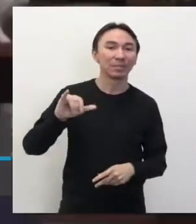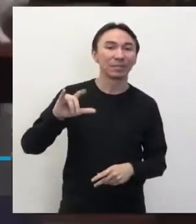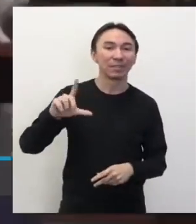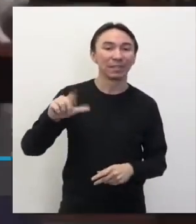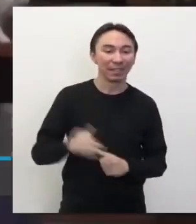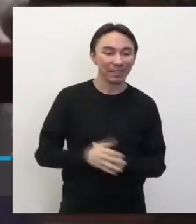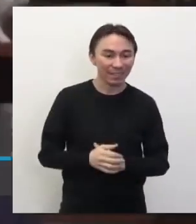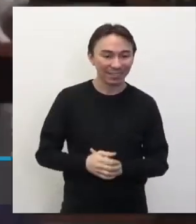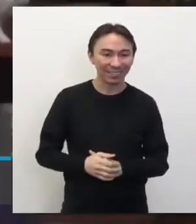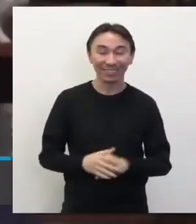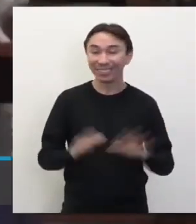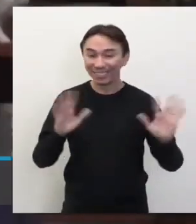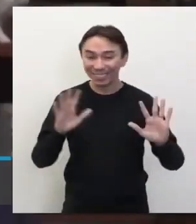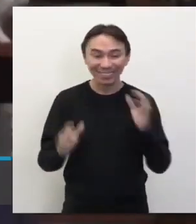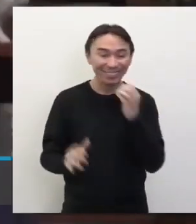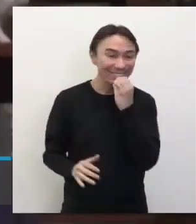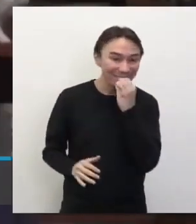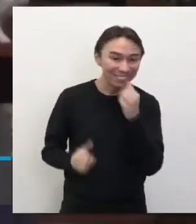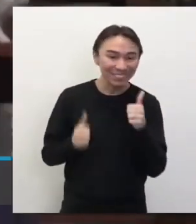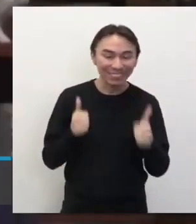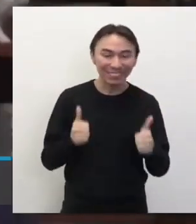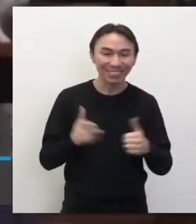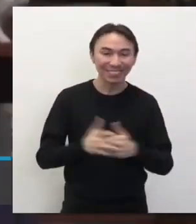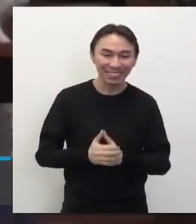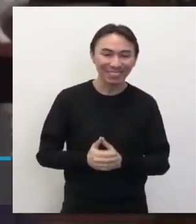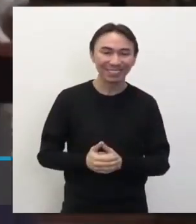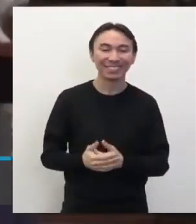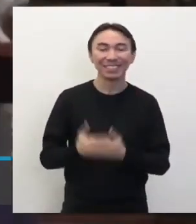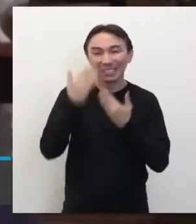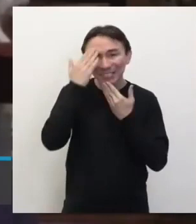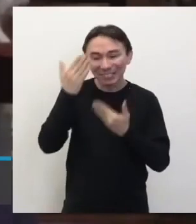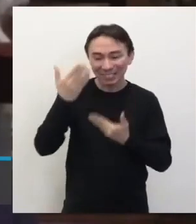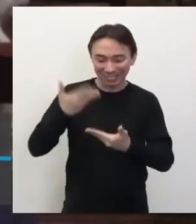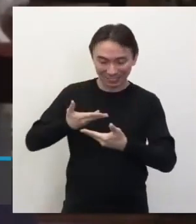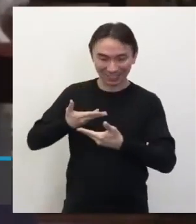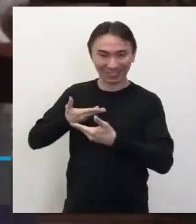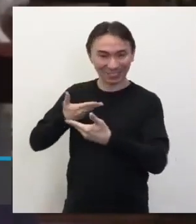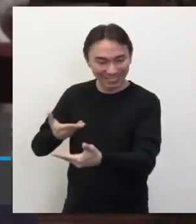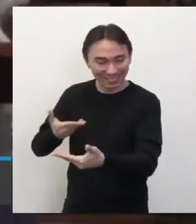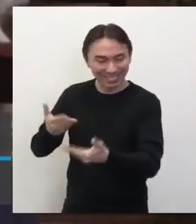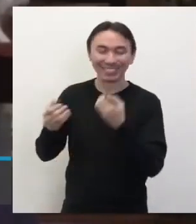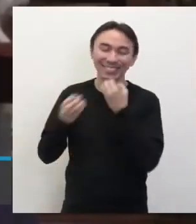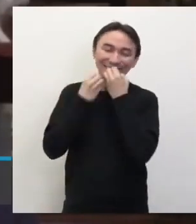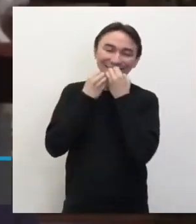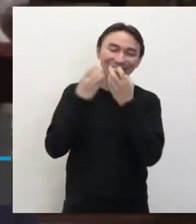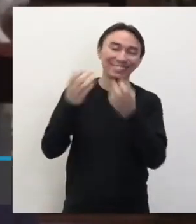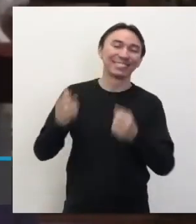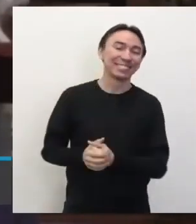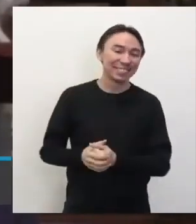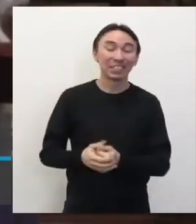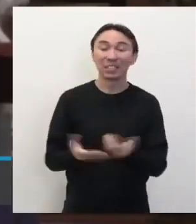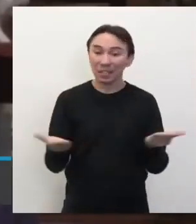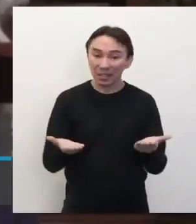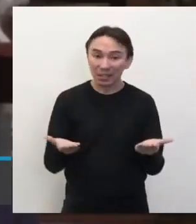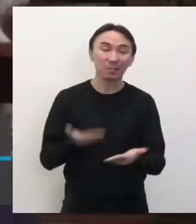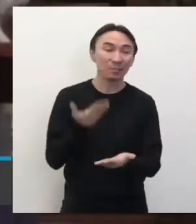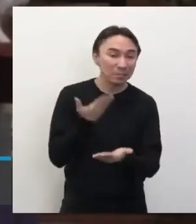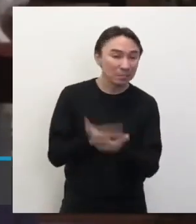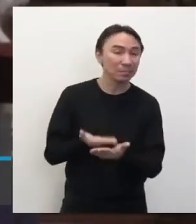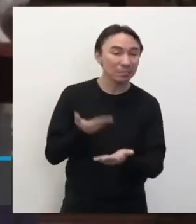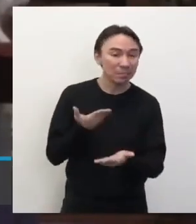Oi, Ed. Oi, pessoal. Obrigada, Ed, pelo convite. Sejam todos bem-vindos a mais uma aula aí